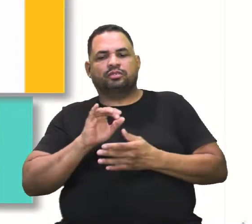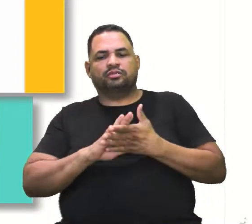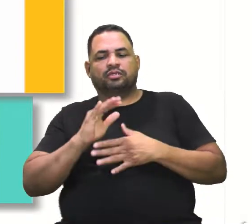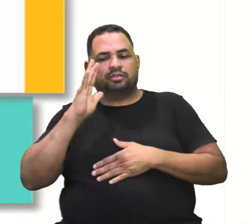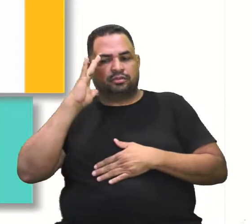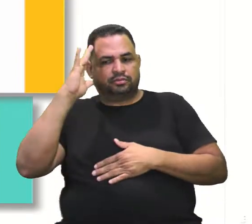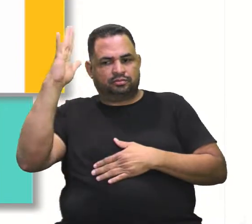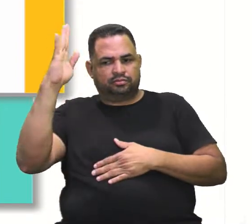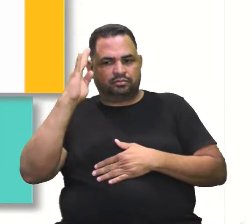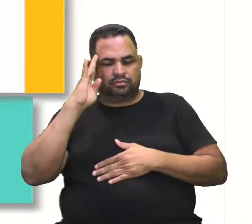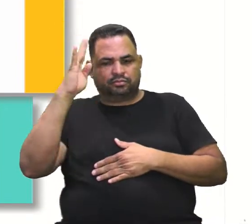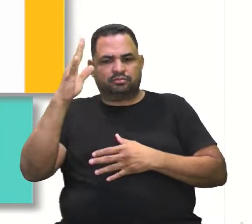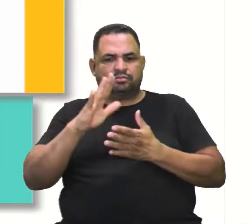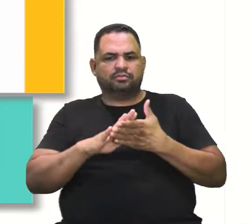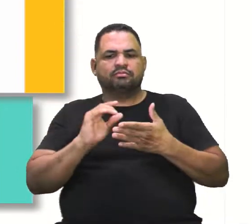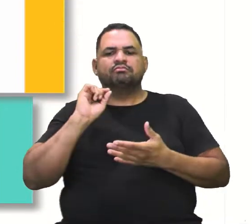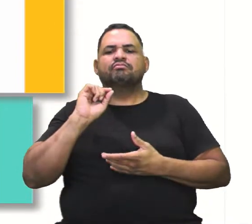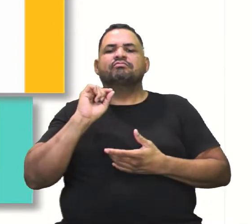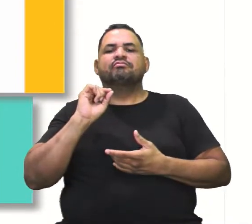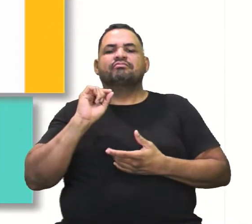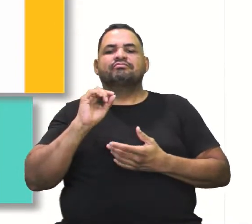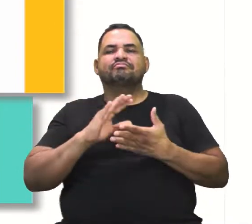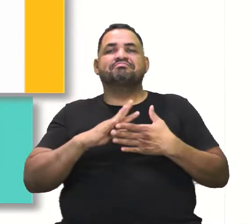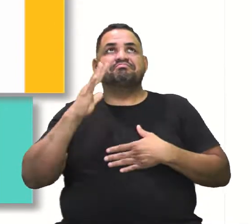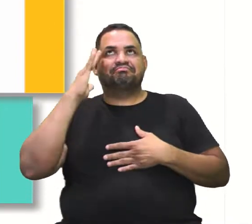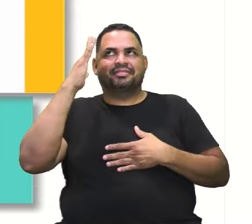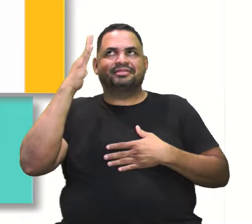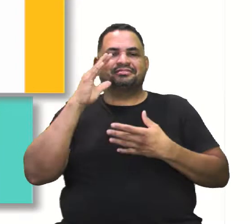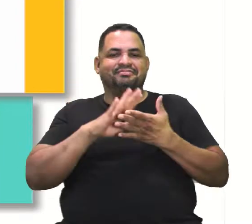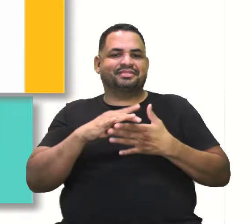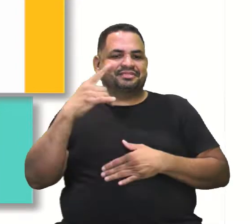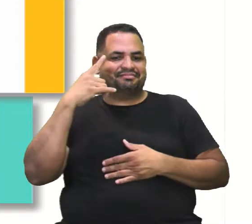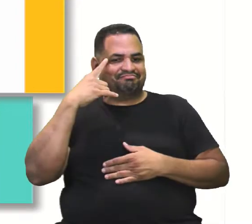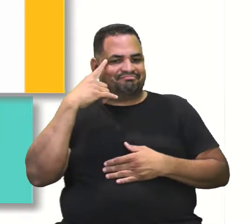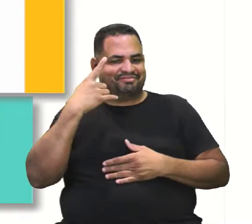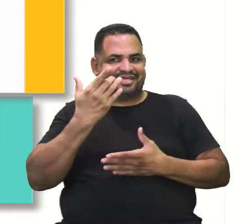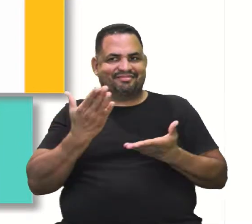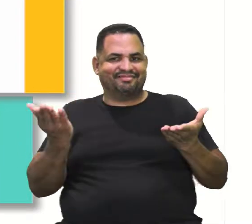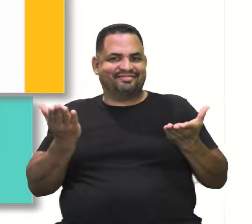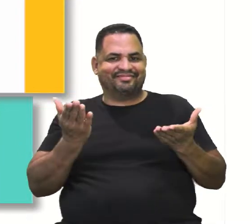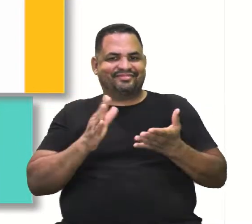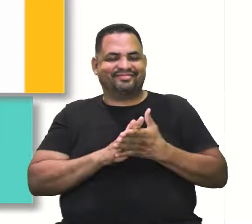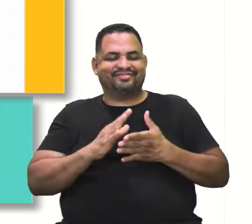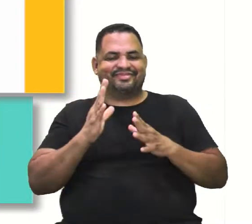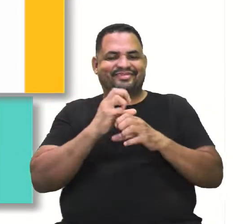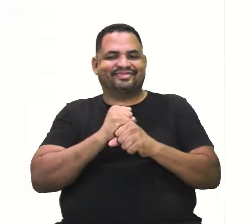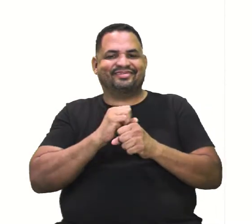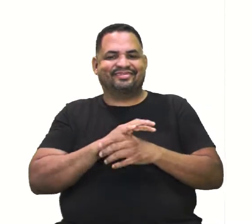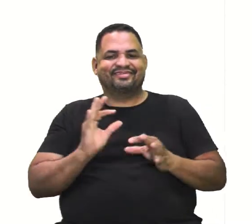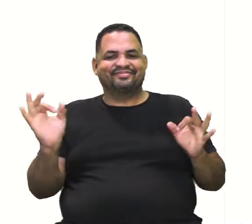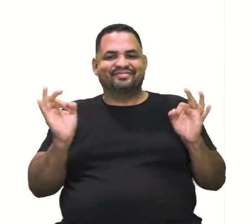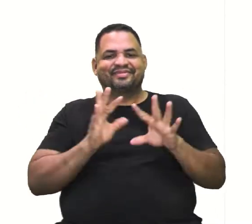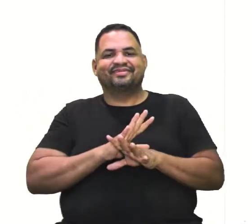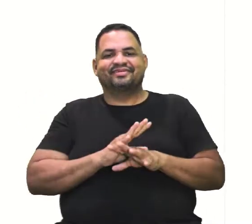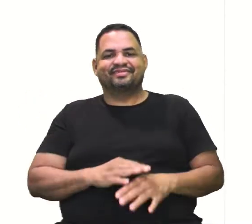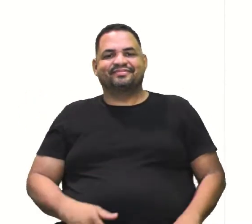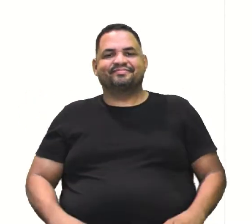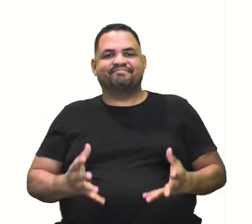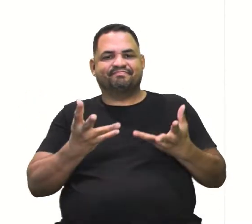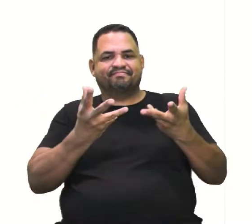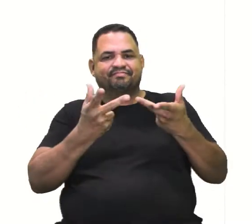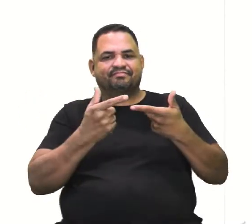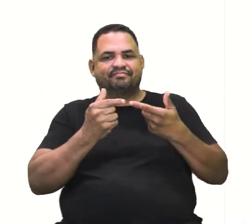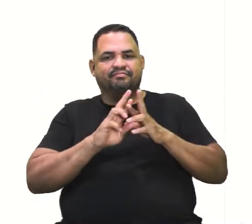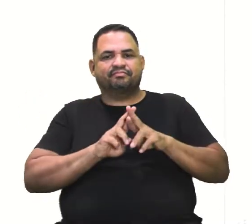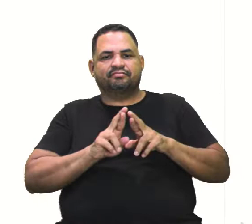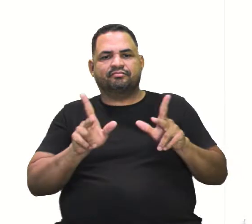unidade imaginária. Aí eles estão pensando, o que é isso? A gente tem que ficar imaginando, Agora nós vamos imaginar os cálculos e pronto. Então, as